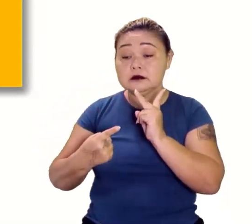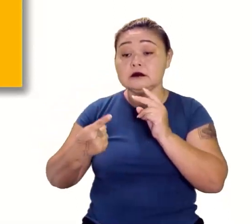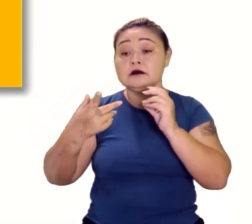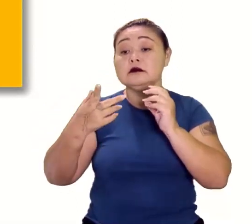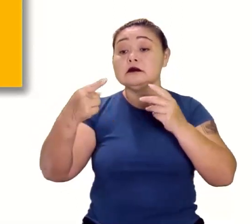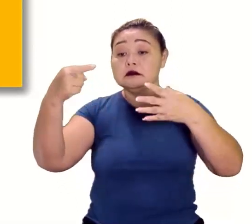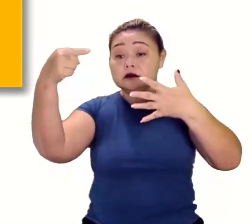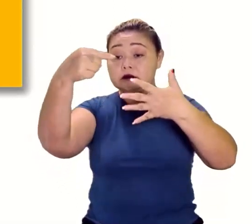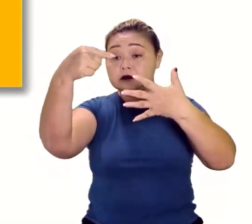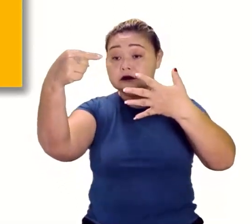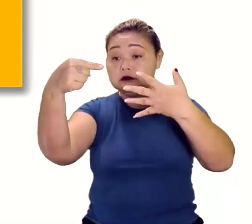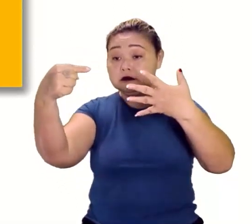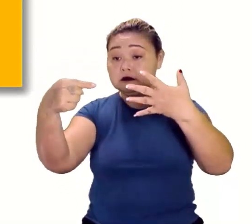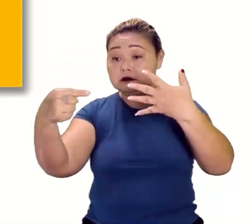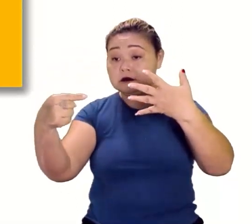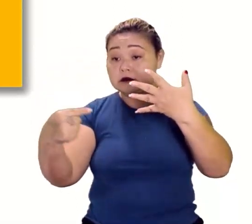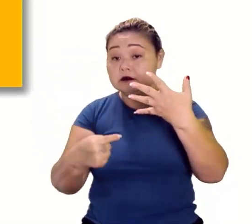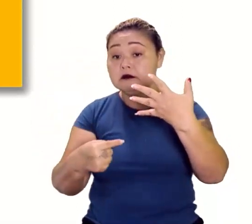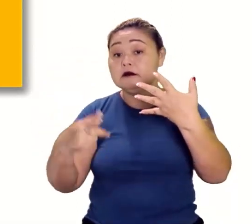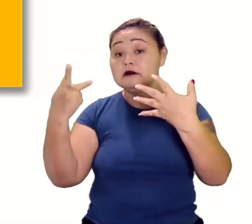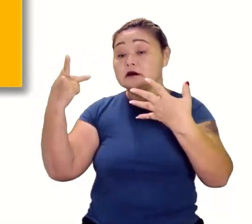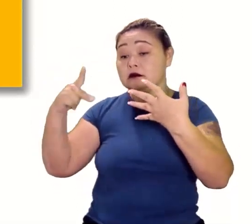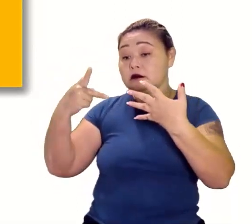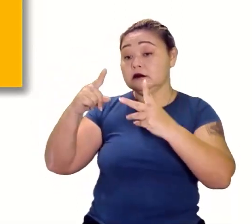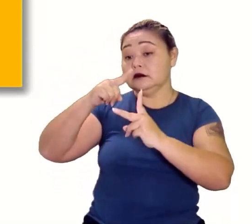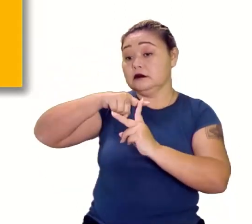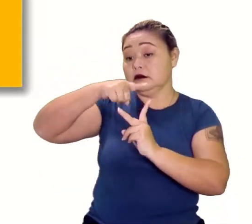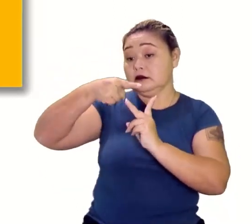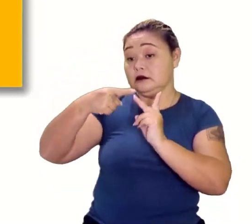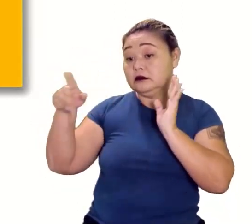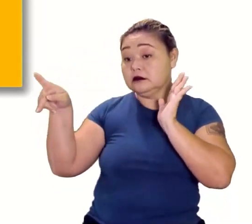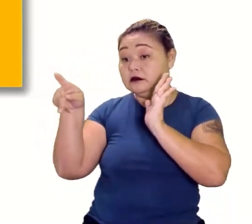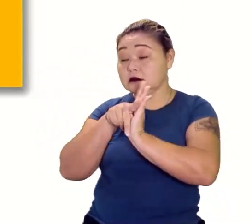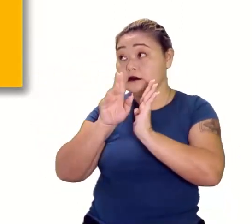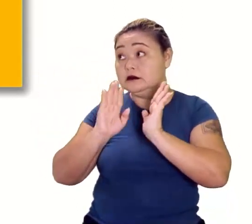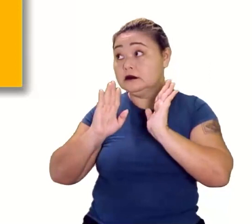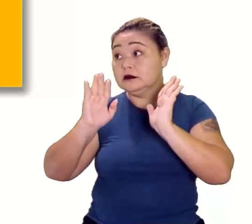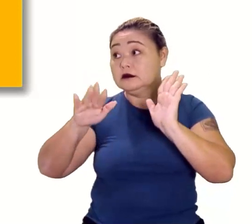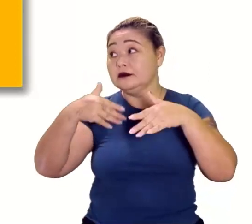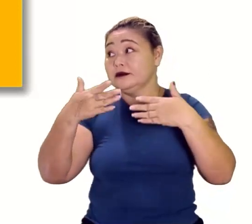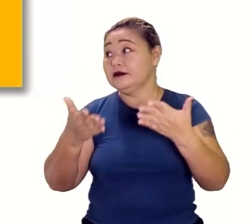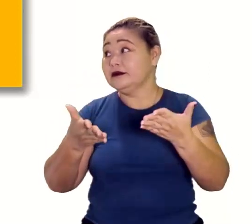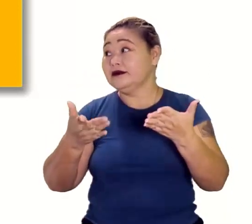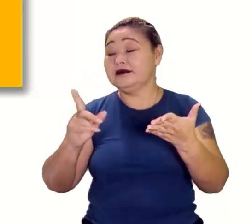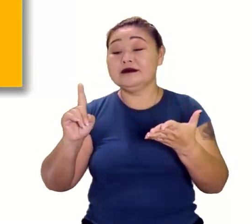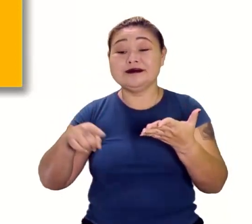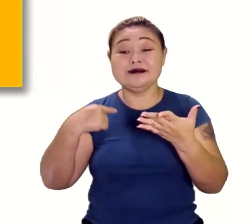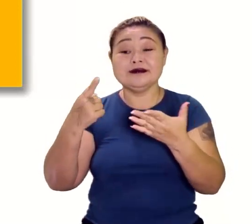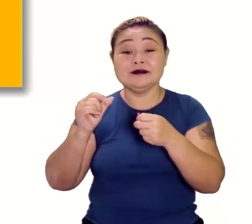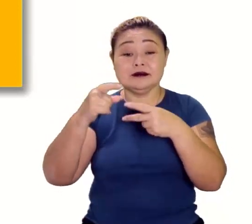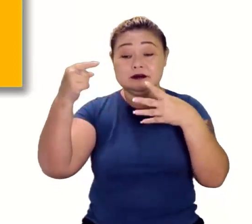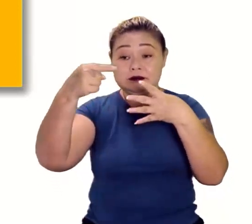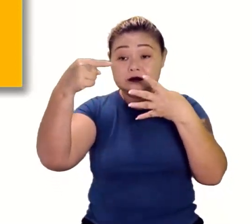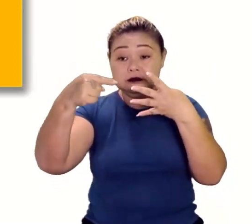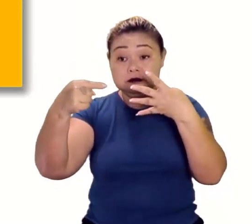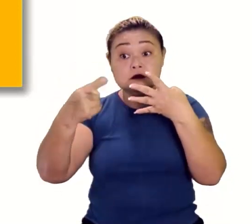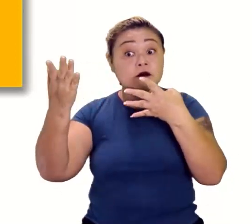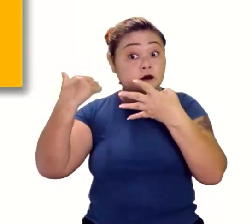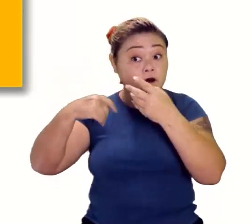as propriedades da radiciação. E aí, propriedades, a gente acabou de ver as propriedades